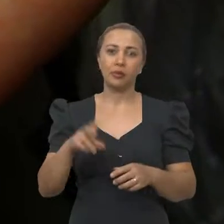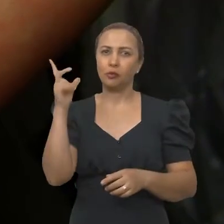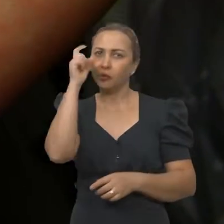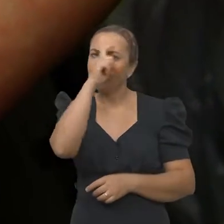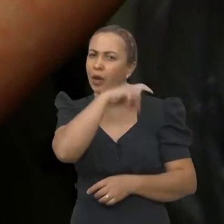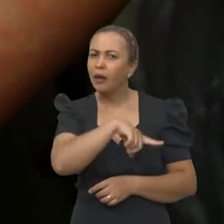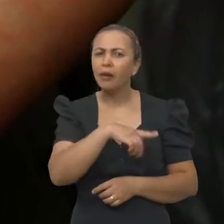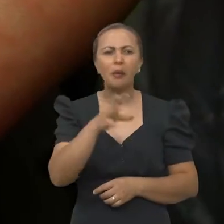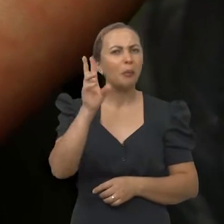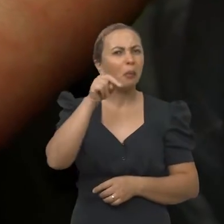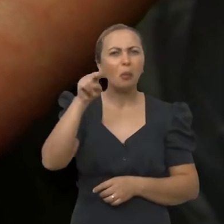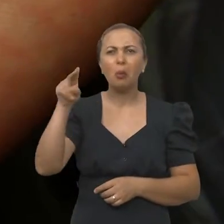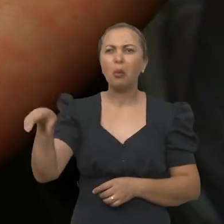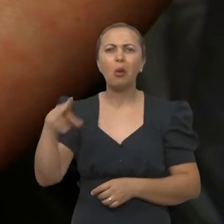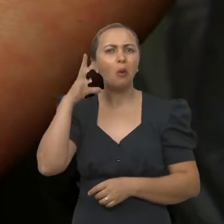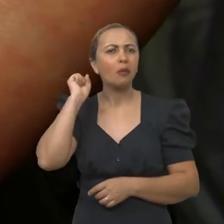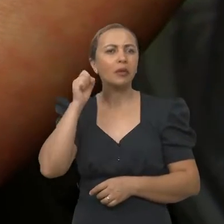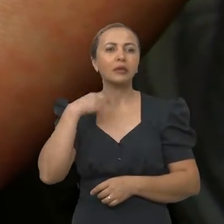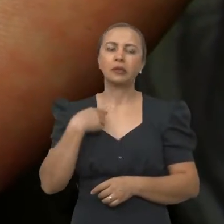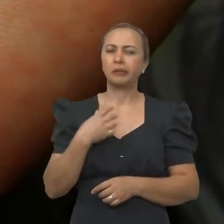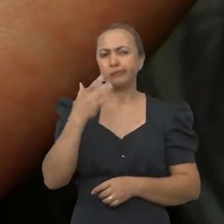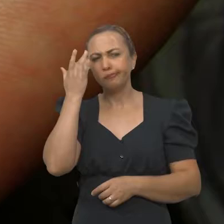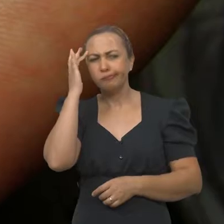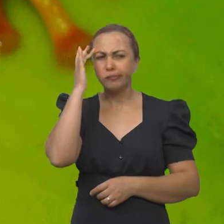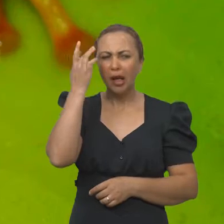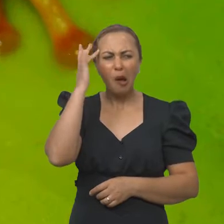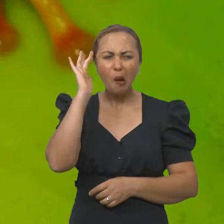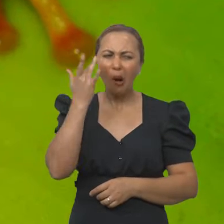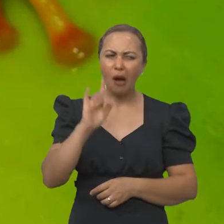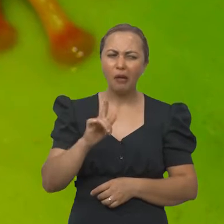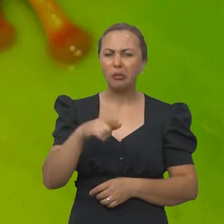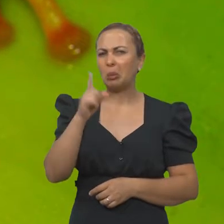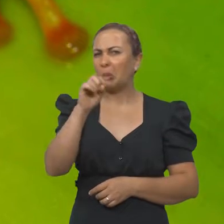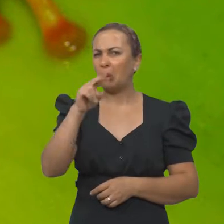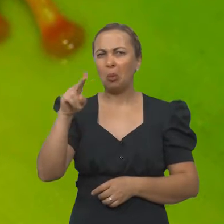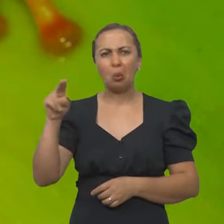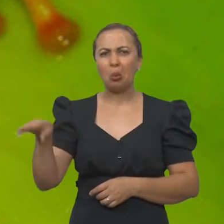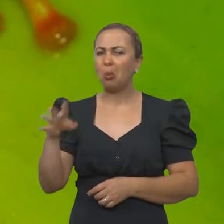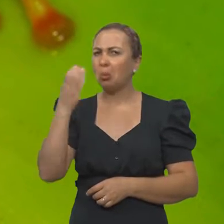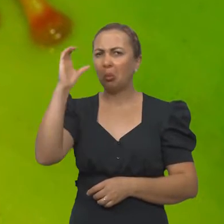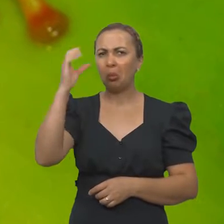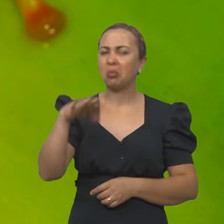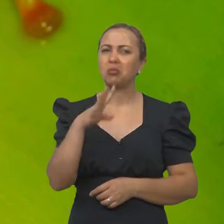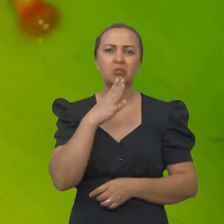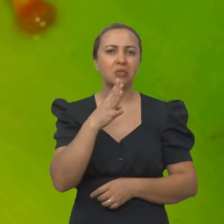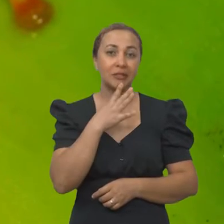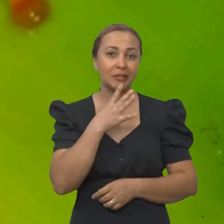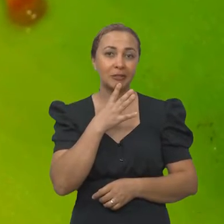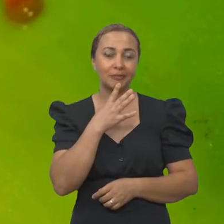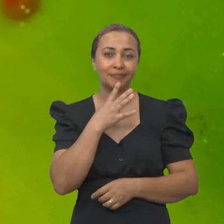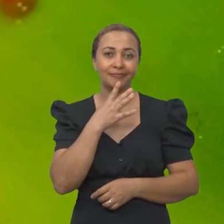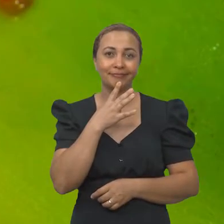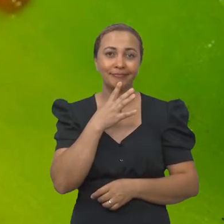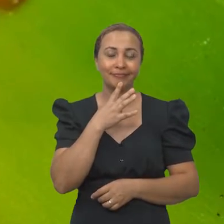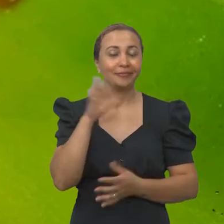aí, eu suspeitei que poderia ser uma espécie que ainda não era descrita, né? Uma espécie que a ciência ainda não